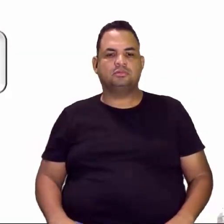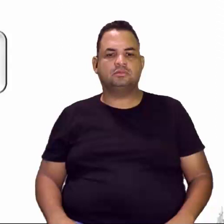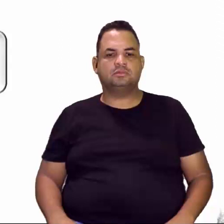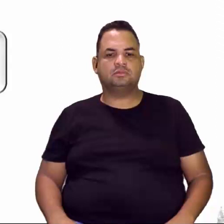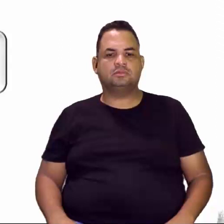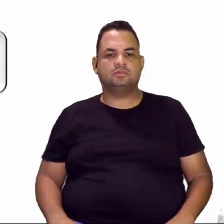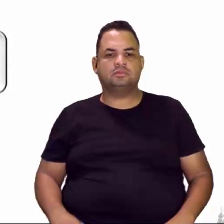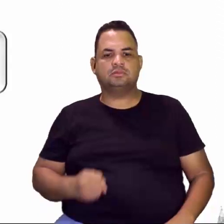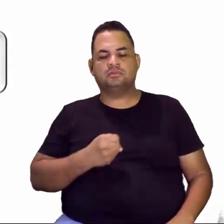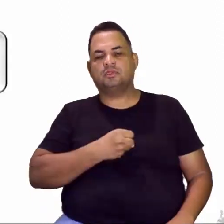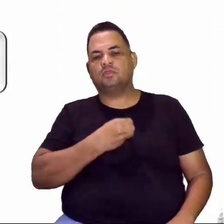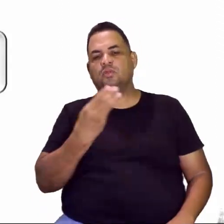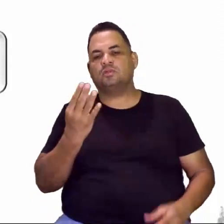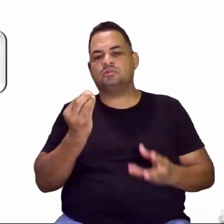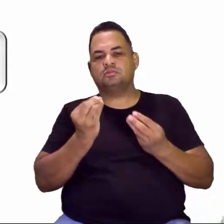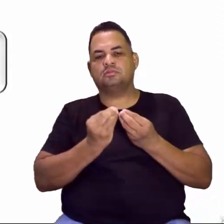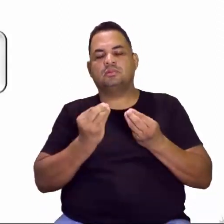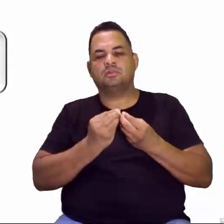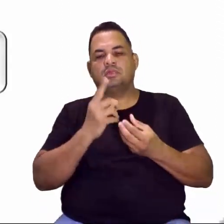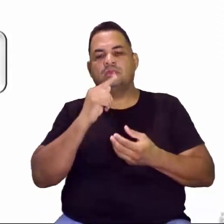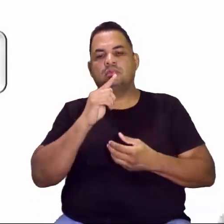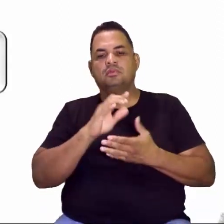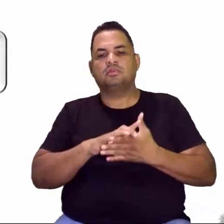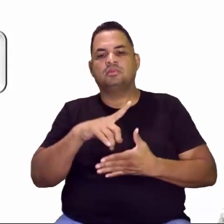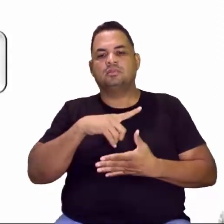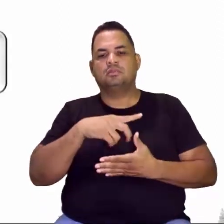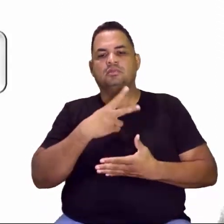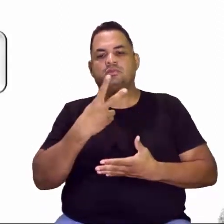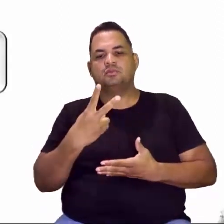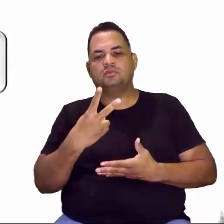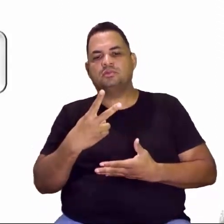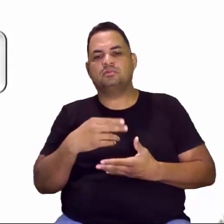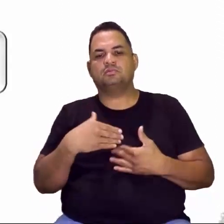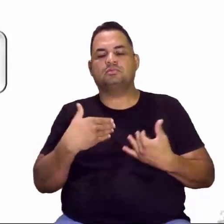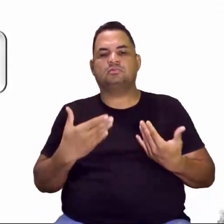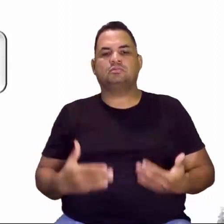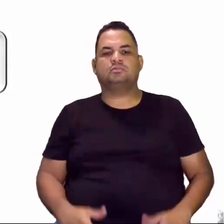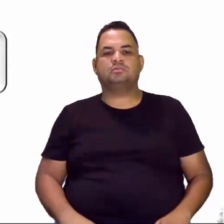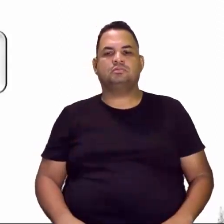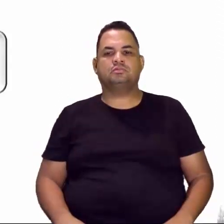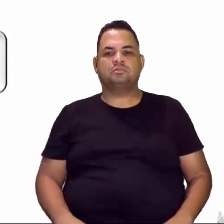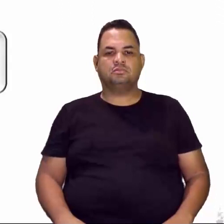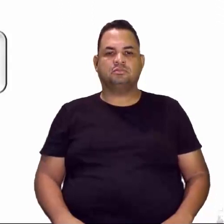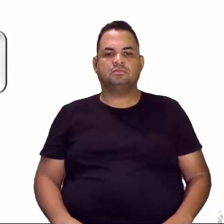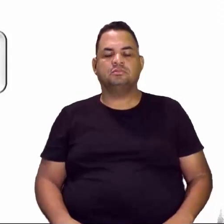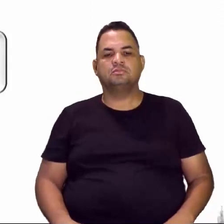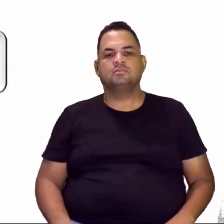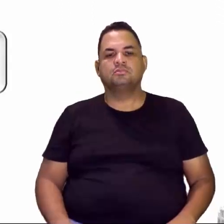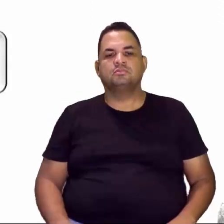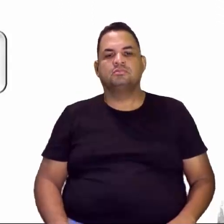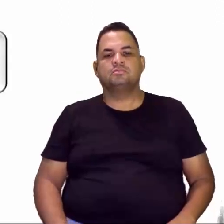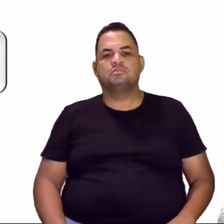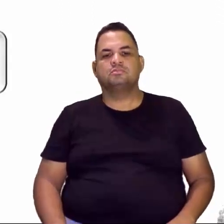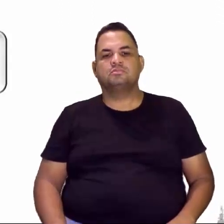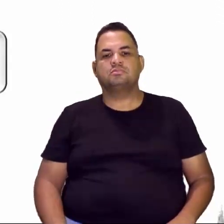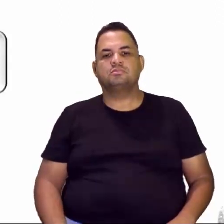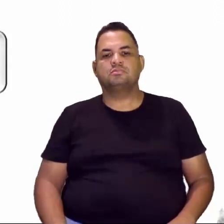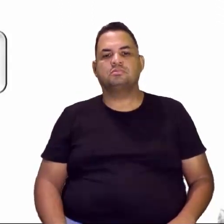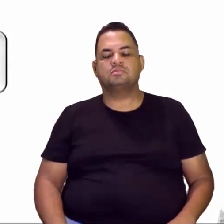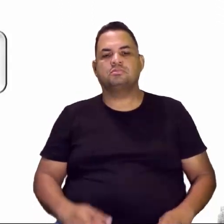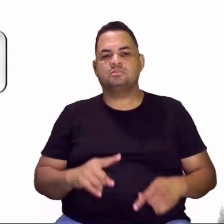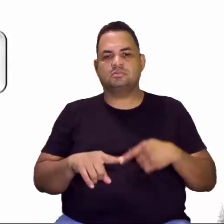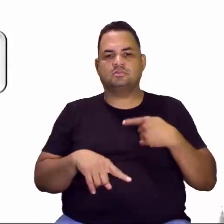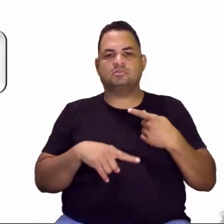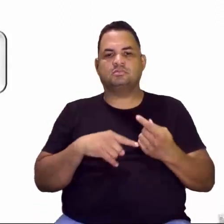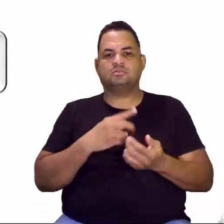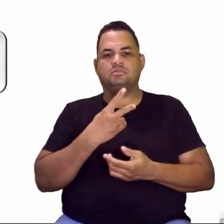ia dizer quantas moléculas de água tem lá. É 2 moléculas? Aí ia vir o prefixo de e depois